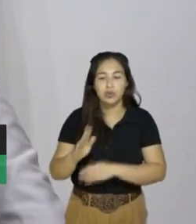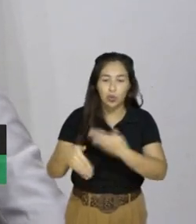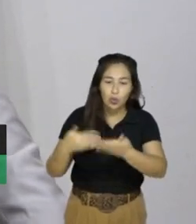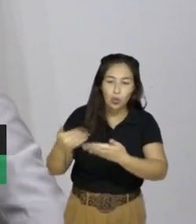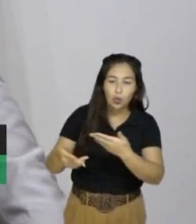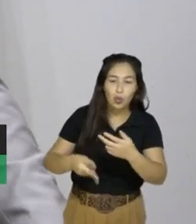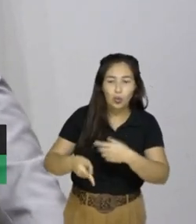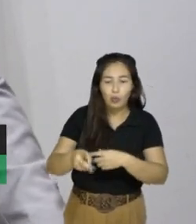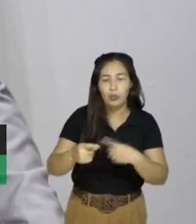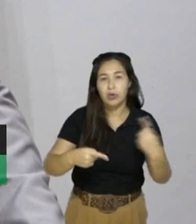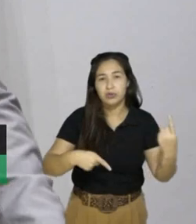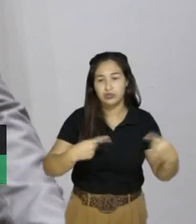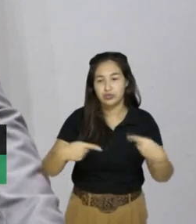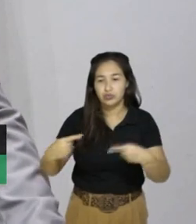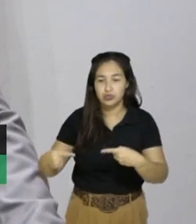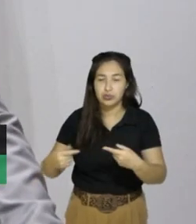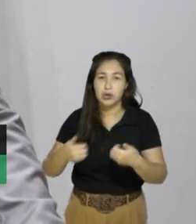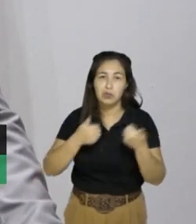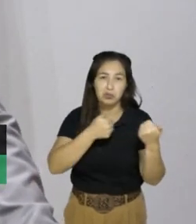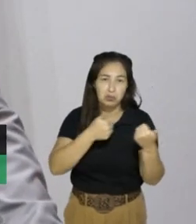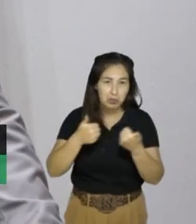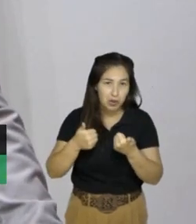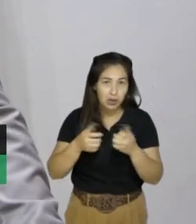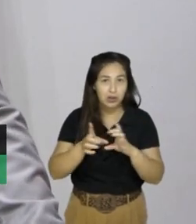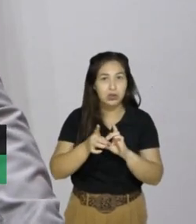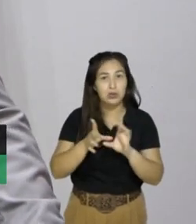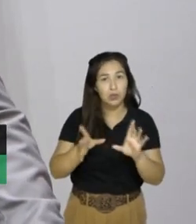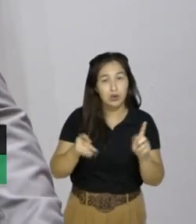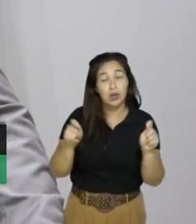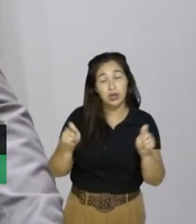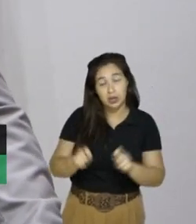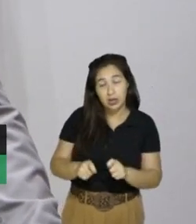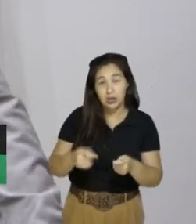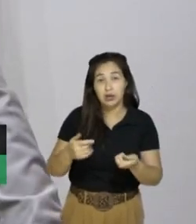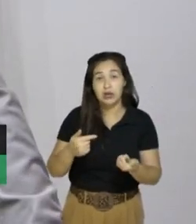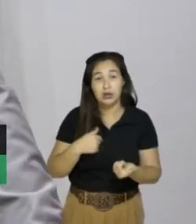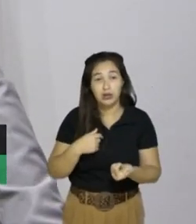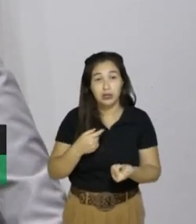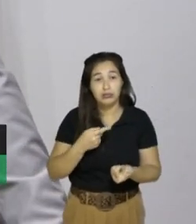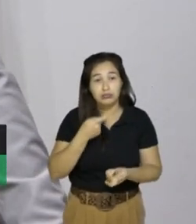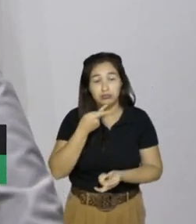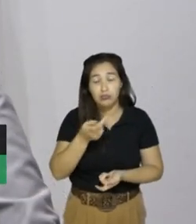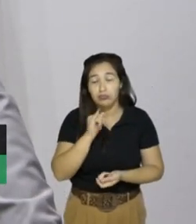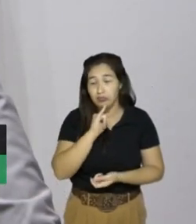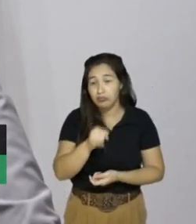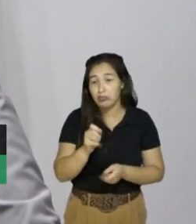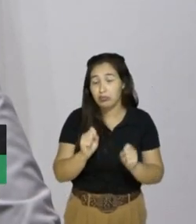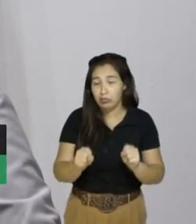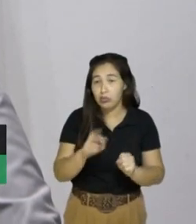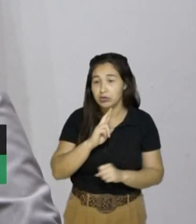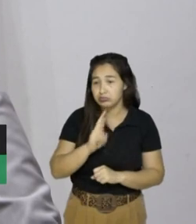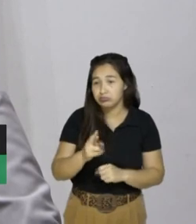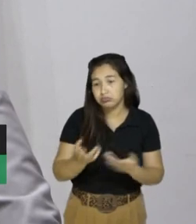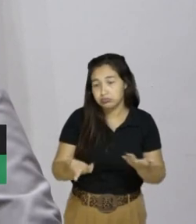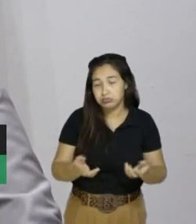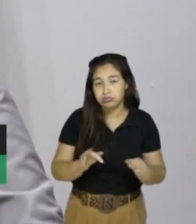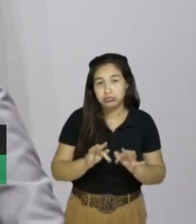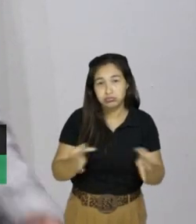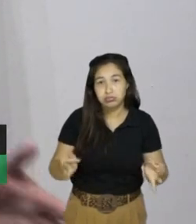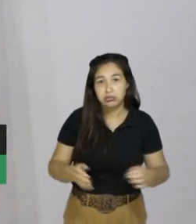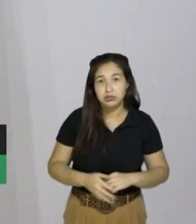que são saudáveis que são democráticas Aí sim de forma responsável você pode discutir sobre o assunto